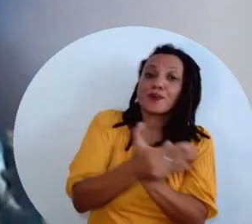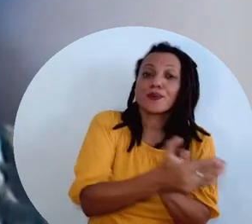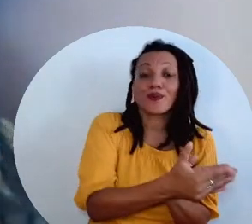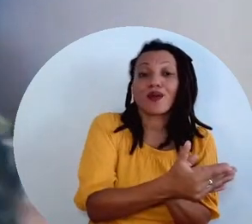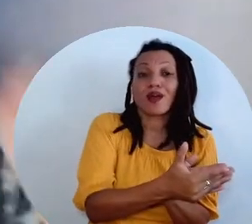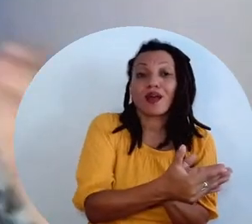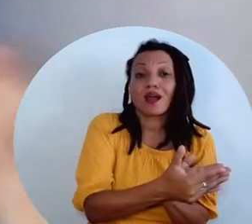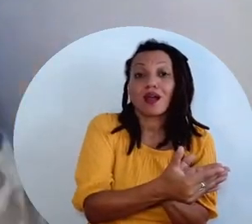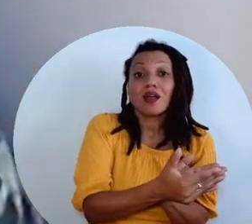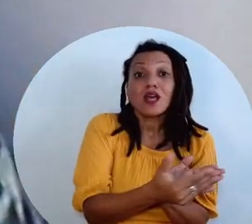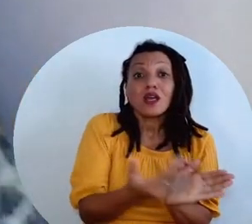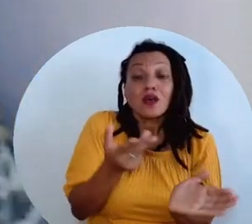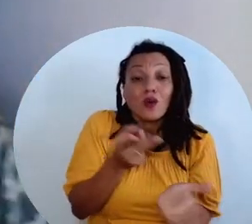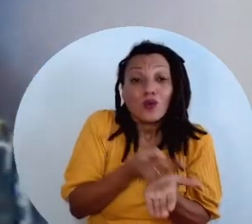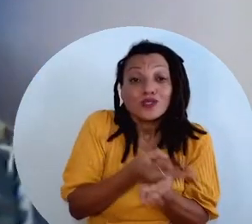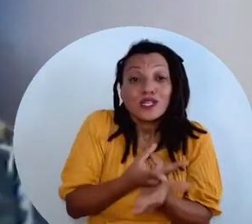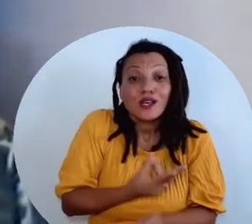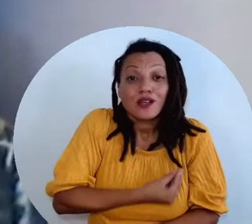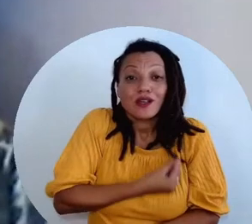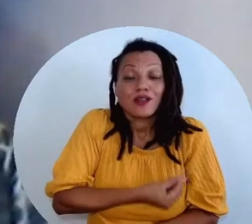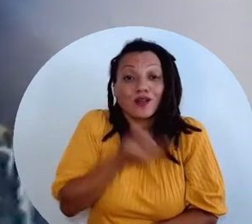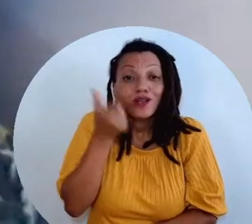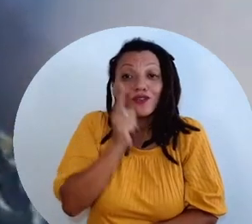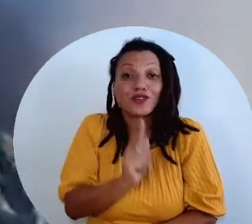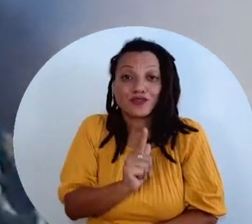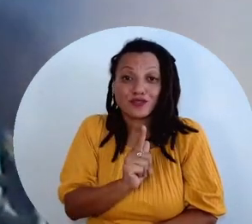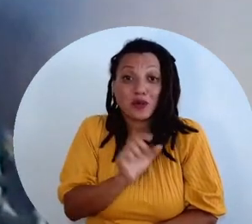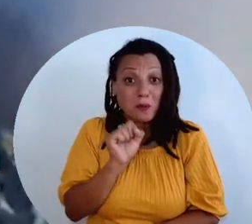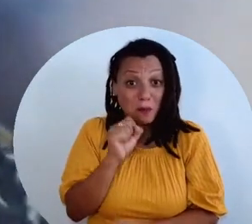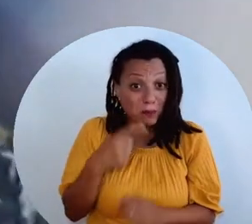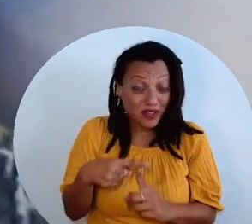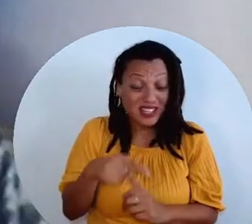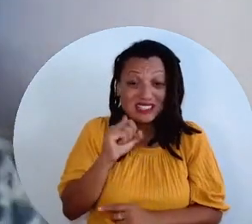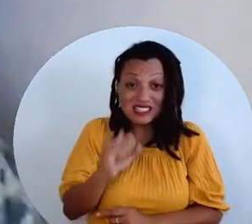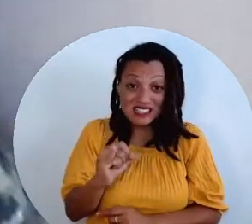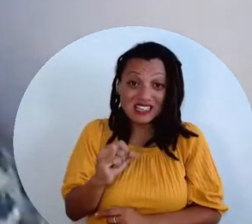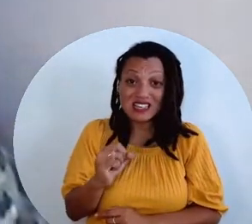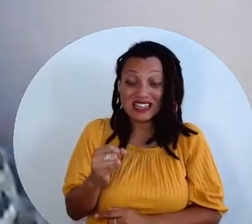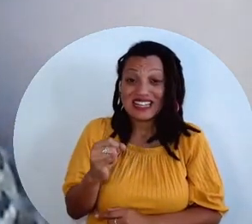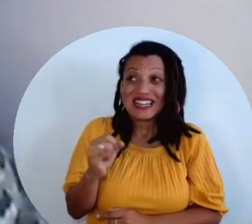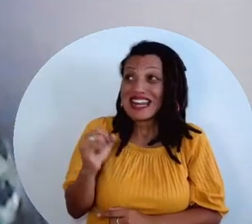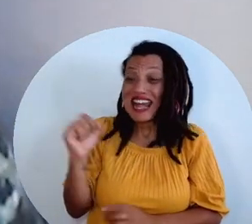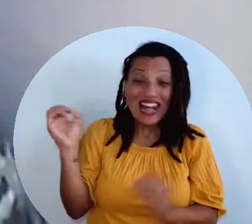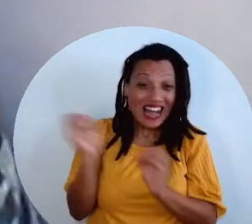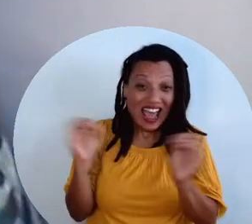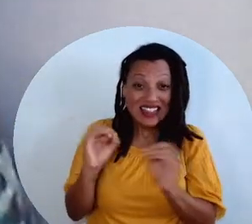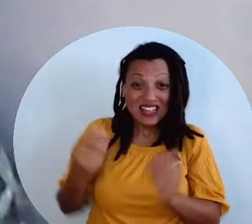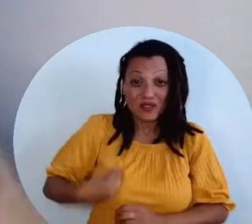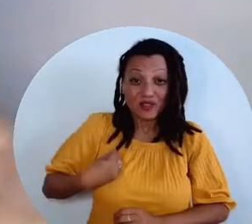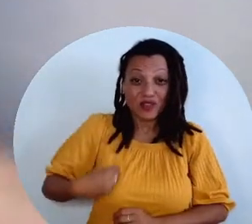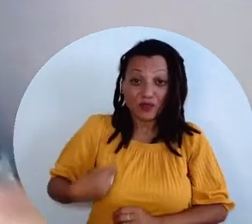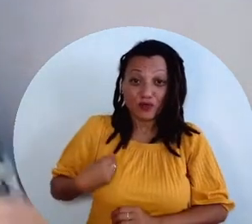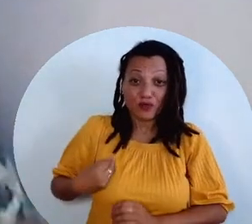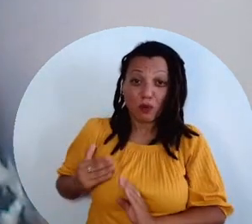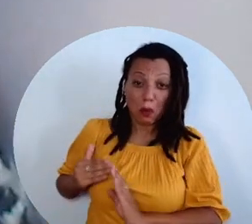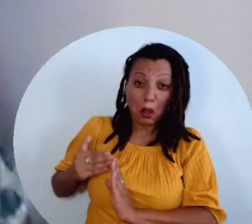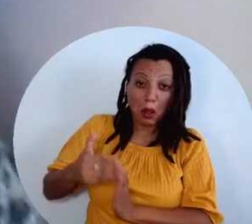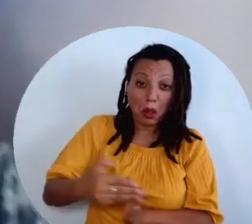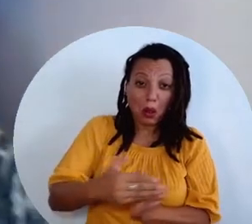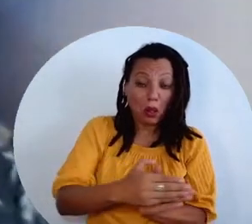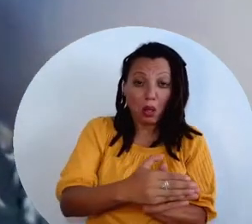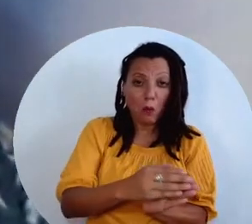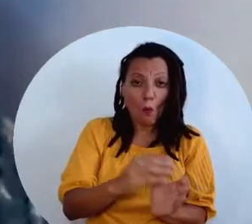né? Porque se ele não tivesse atravessado e não tivesse sobrevivido, nós não estaríamos aqui. E ancestralidade é justamente